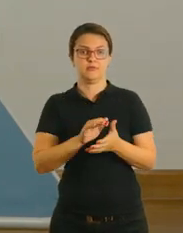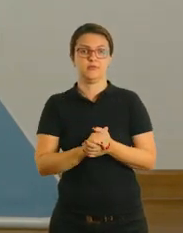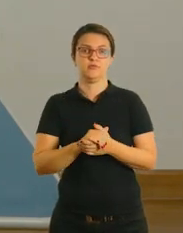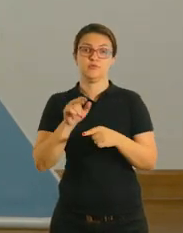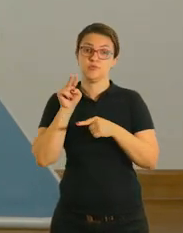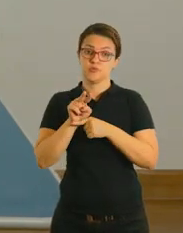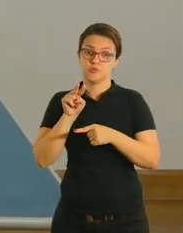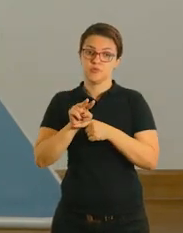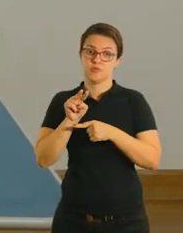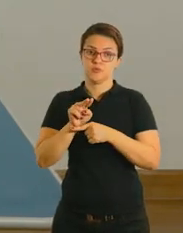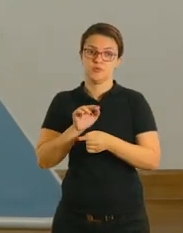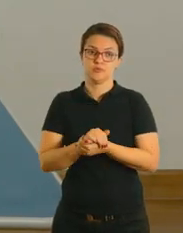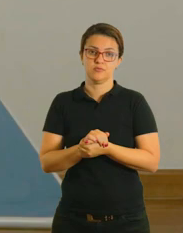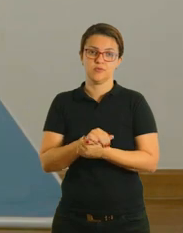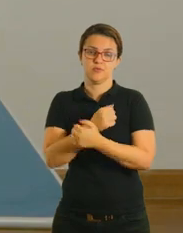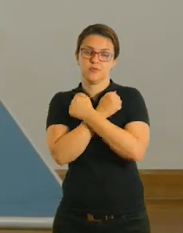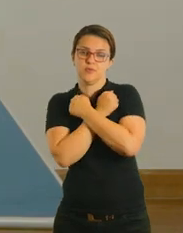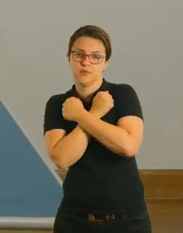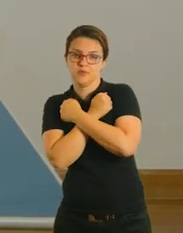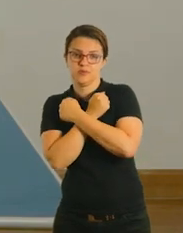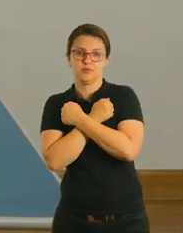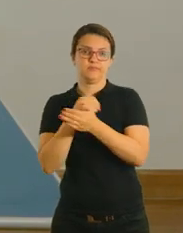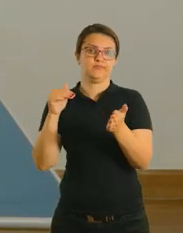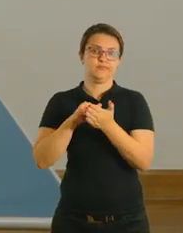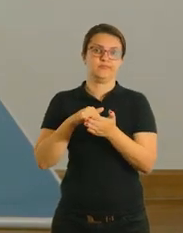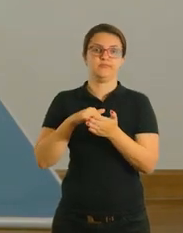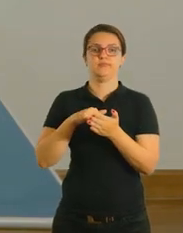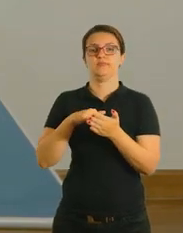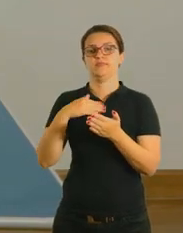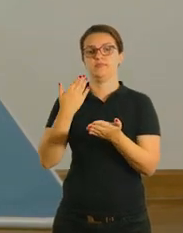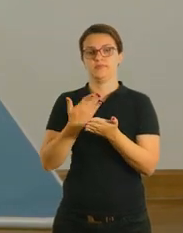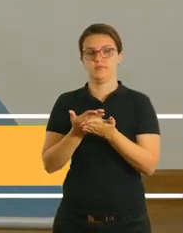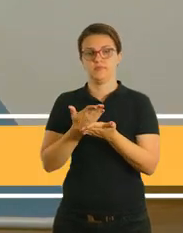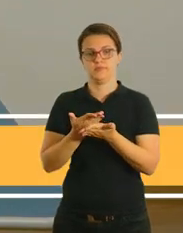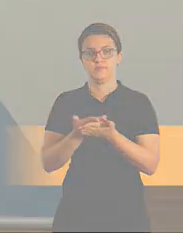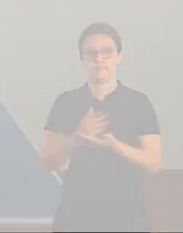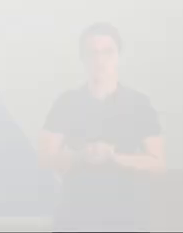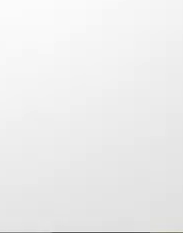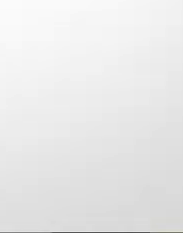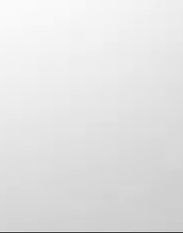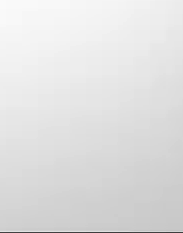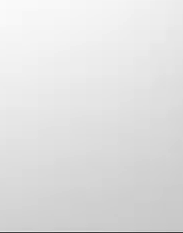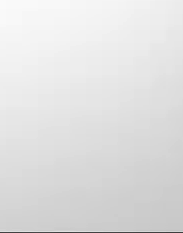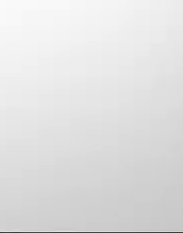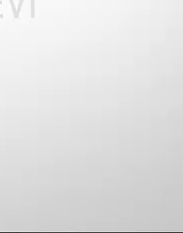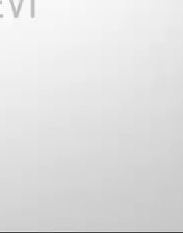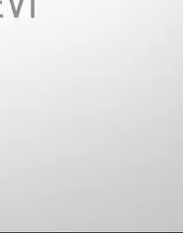casa, se protejam. E um grande abraço e até a próxima aula.